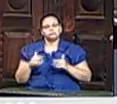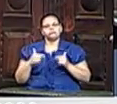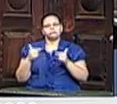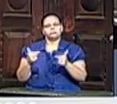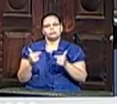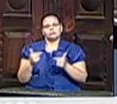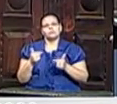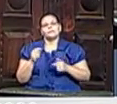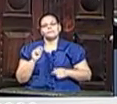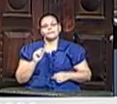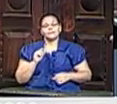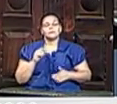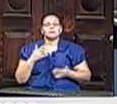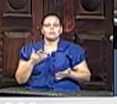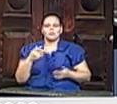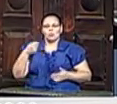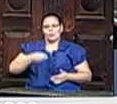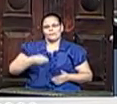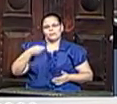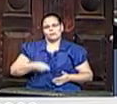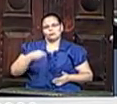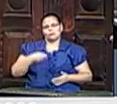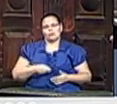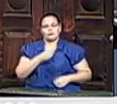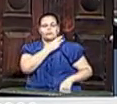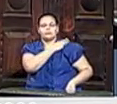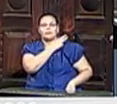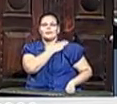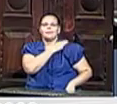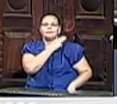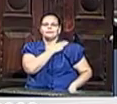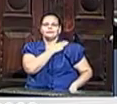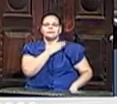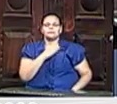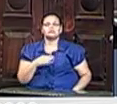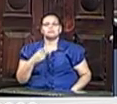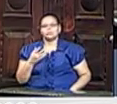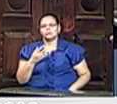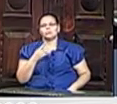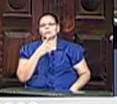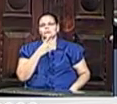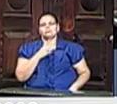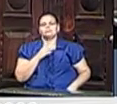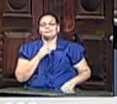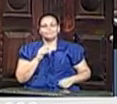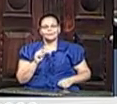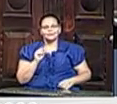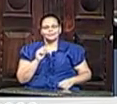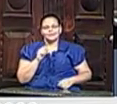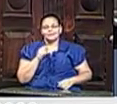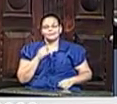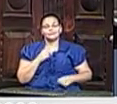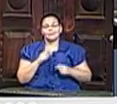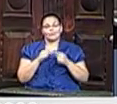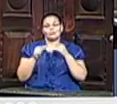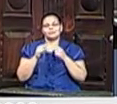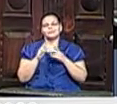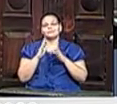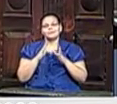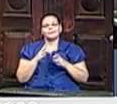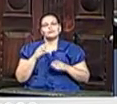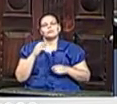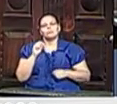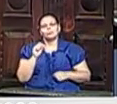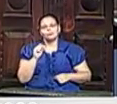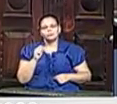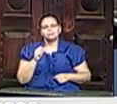emenda que torna obrigatório o ensino médio. Veja que coincidência, mas não é coincidência, porque a história não é feita de coincidências, quando